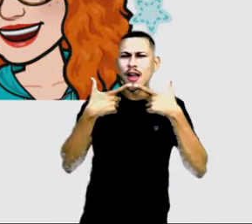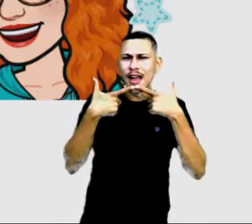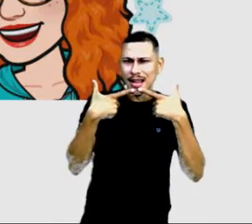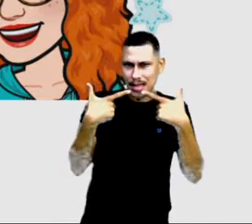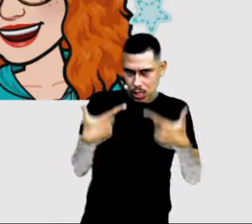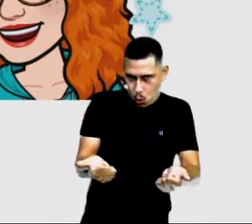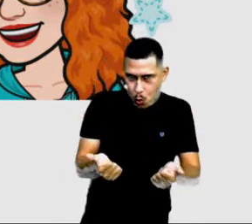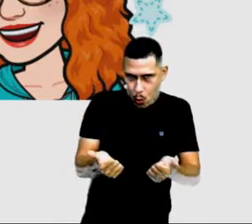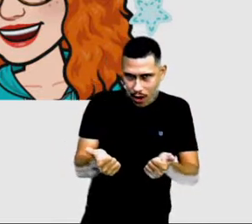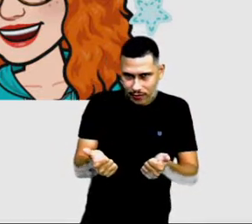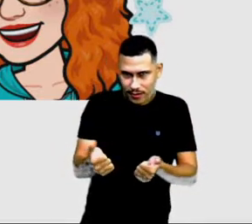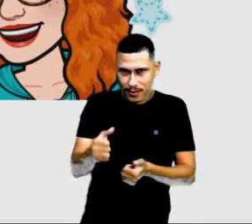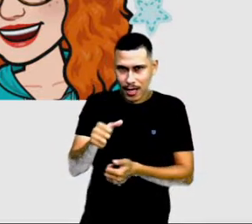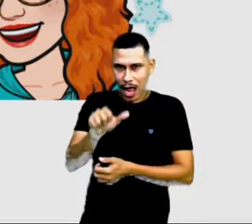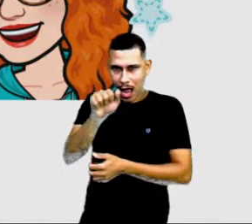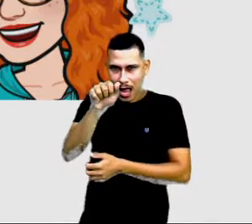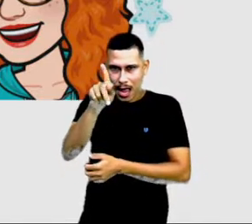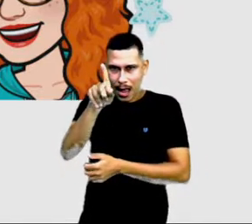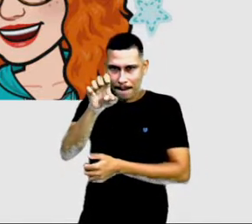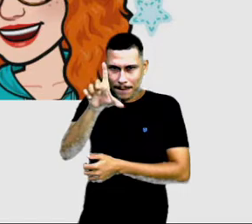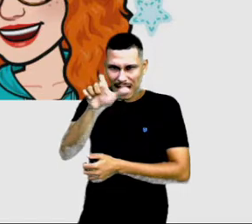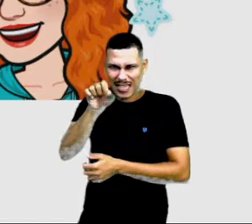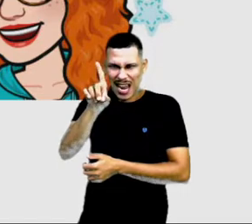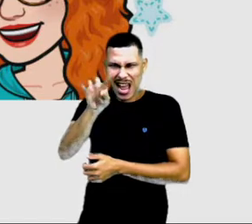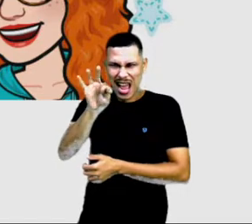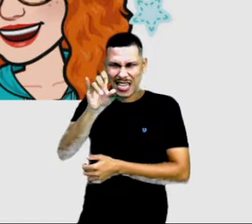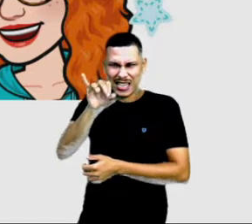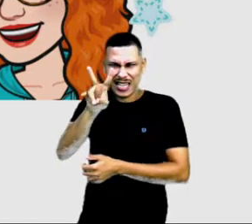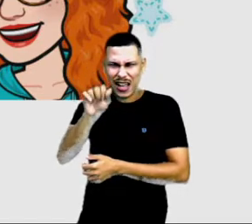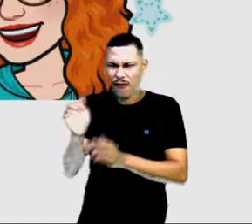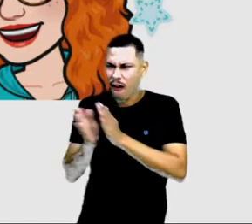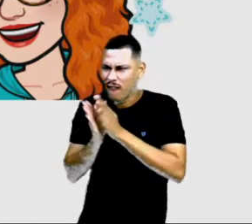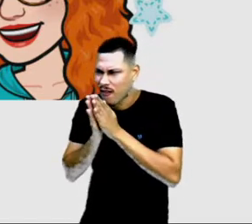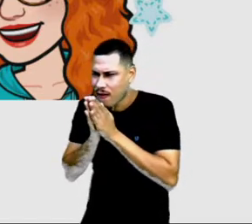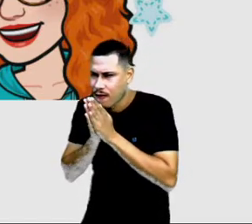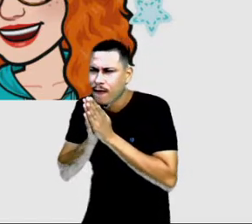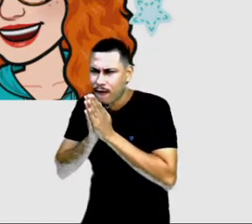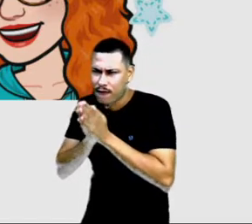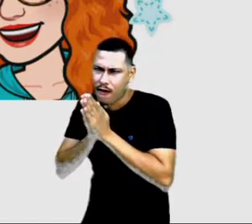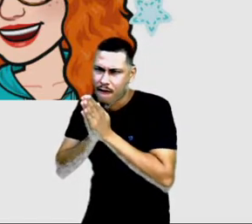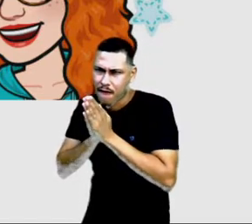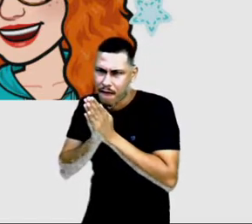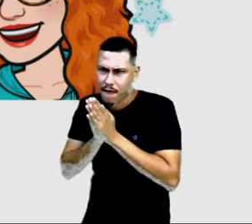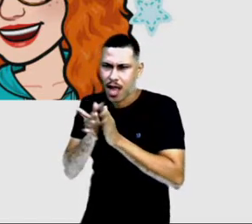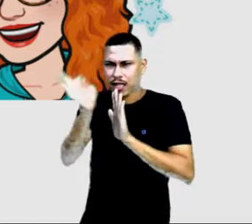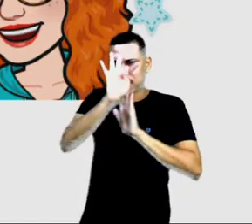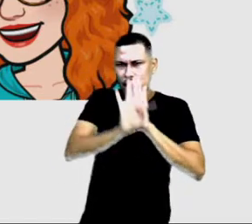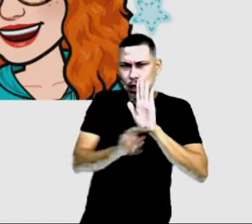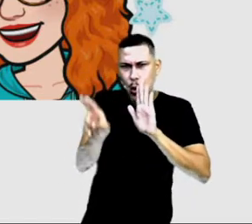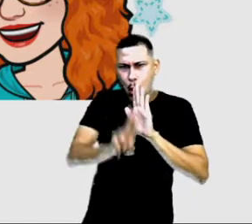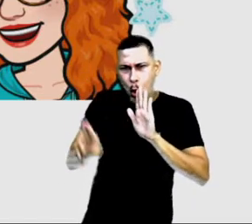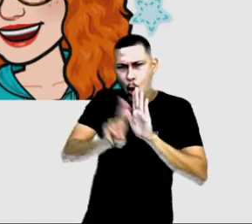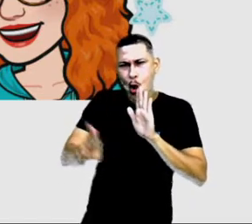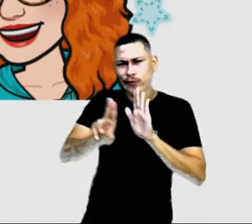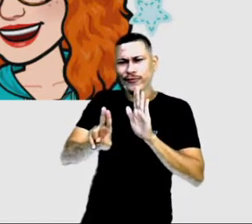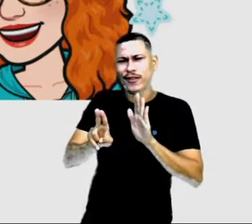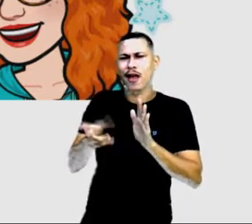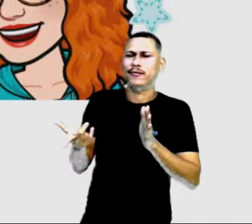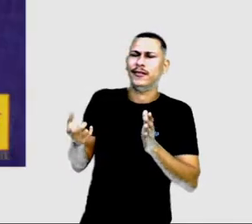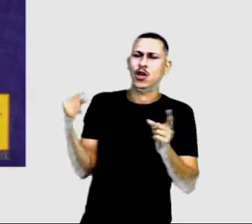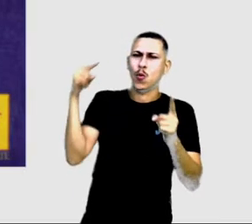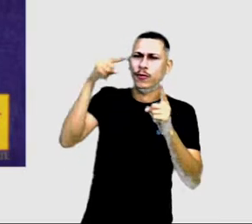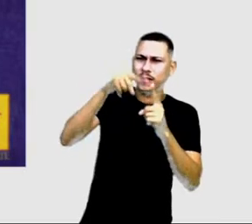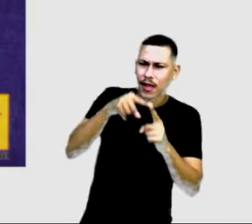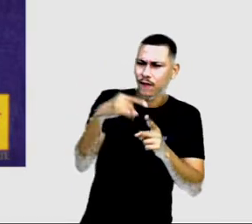mesma coisa, é um recurso amplamente utilizado em textos que têm como intenção convencer o destinatário